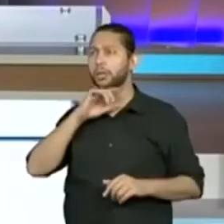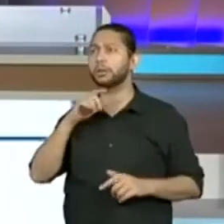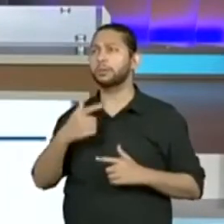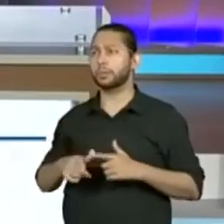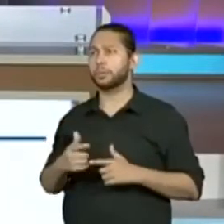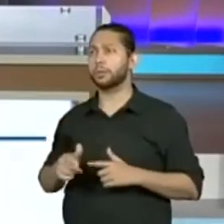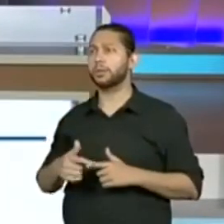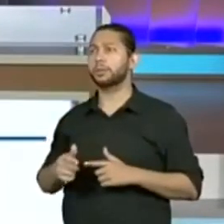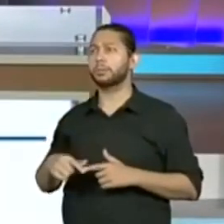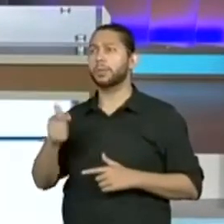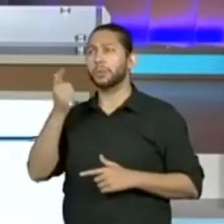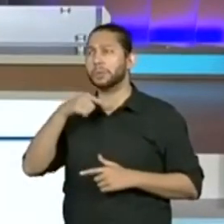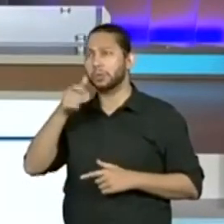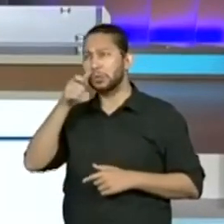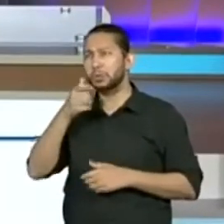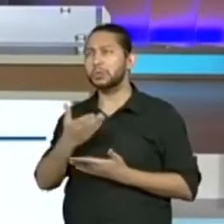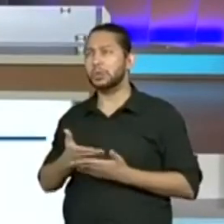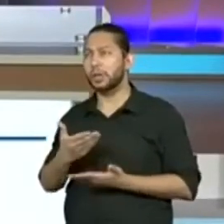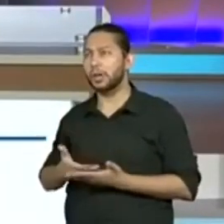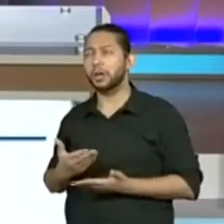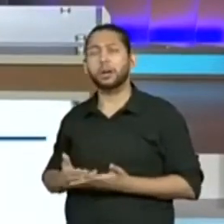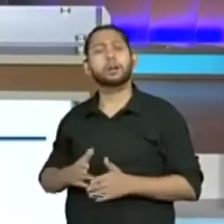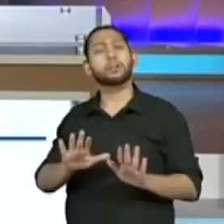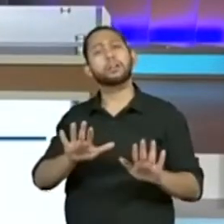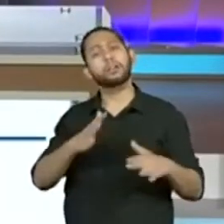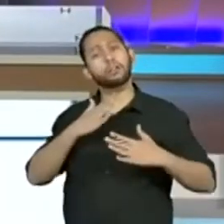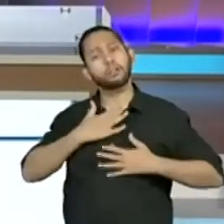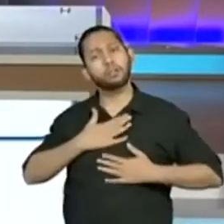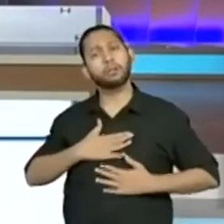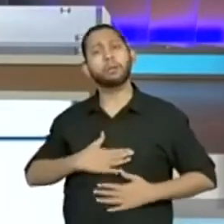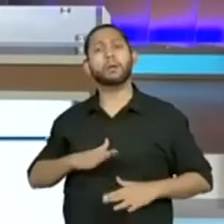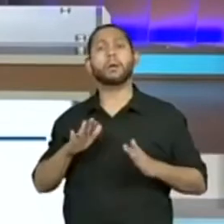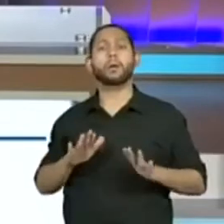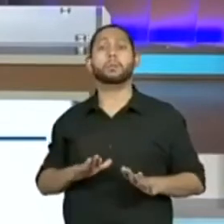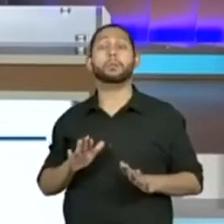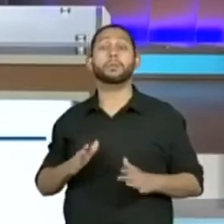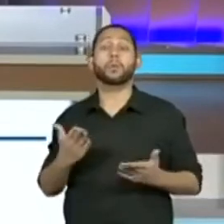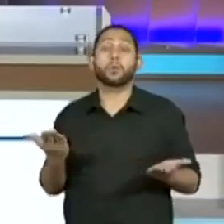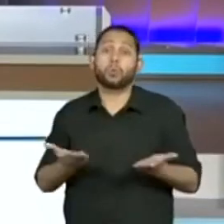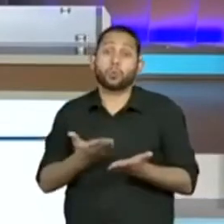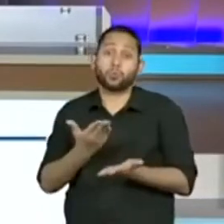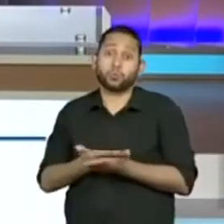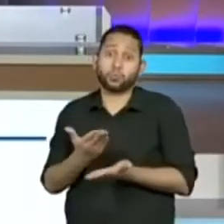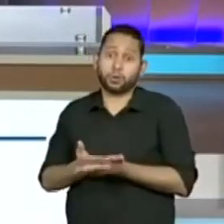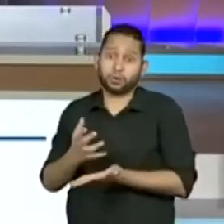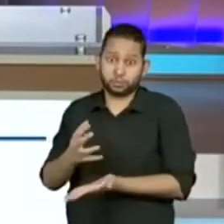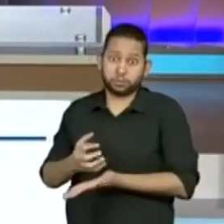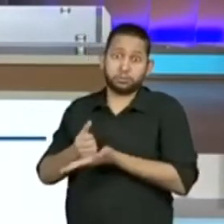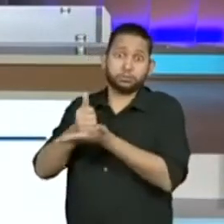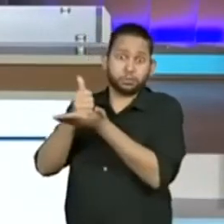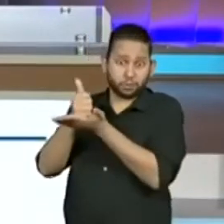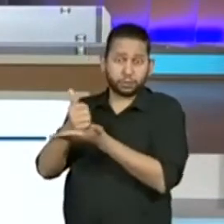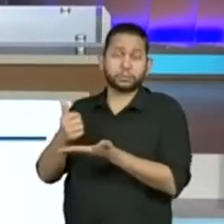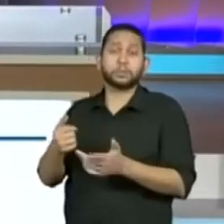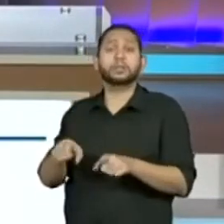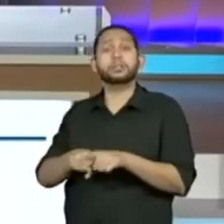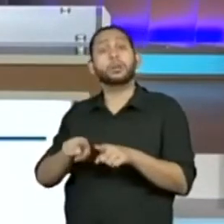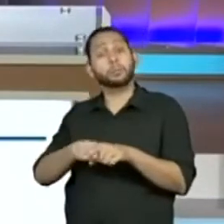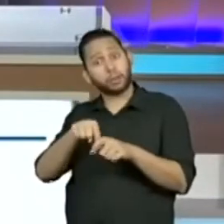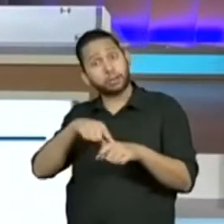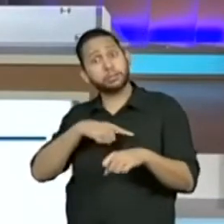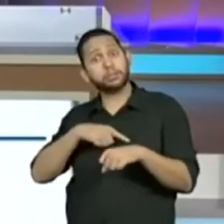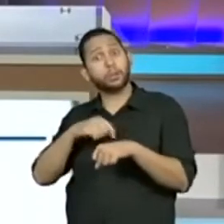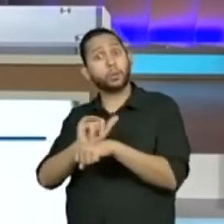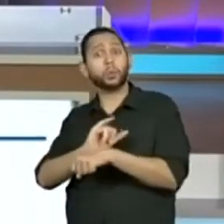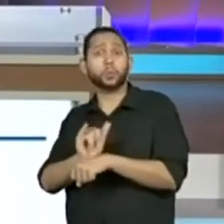Só um pouquinho de calma que a galera tá vendo e qualquer coisa a aula fica salva no repositório ou também no